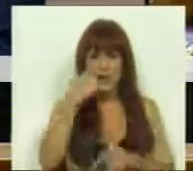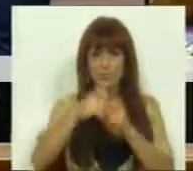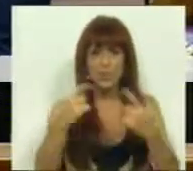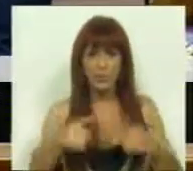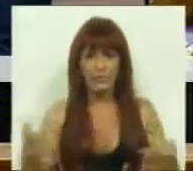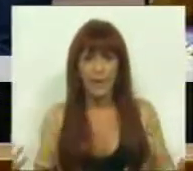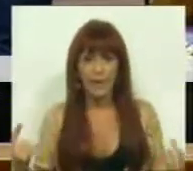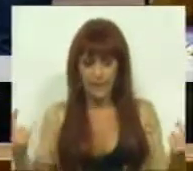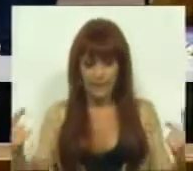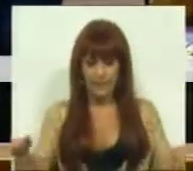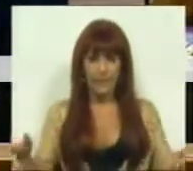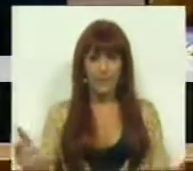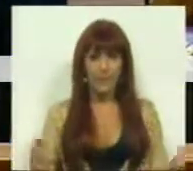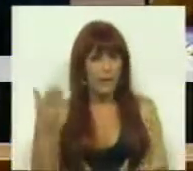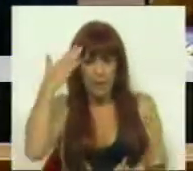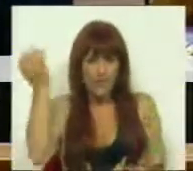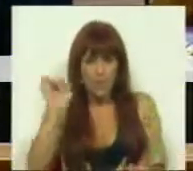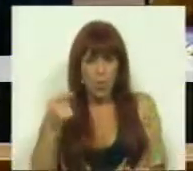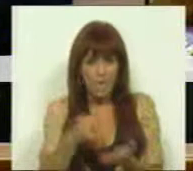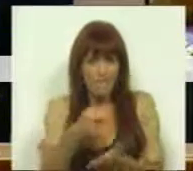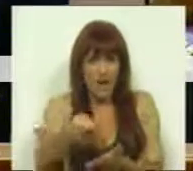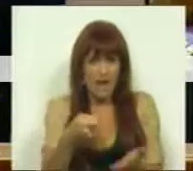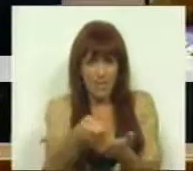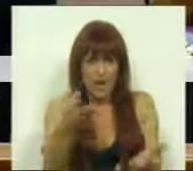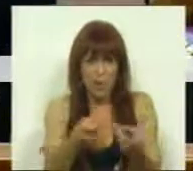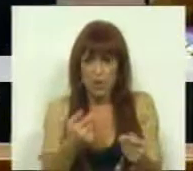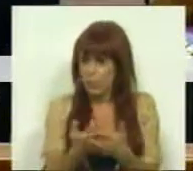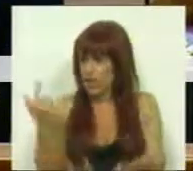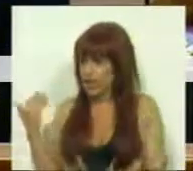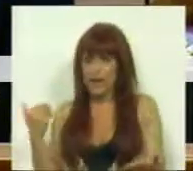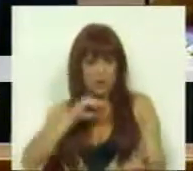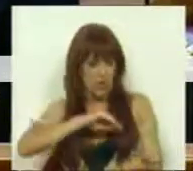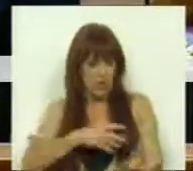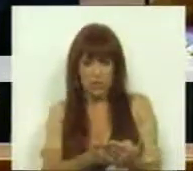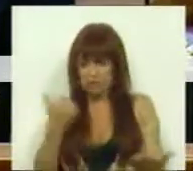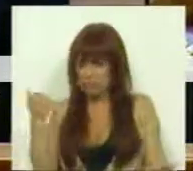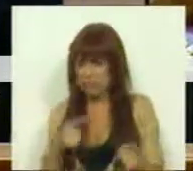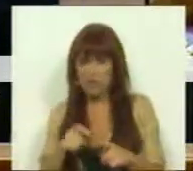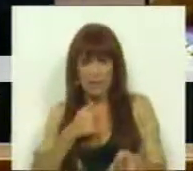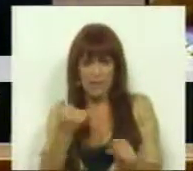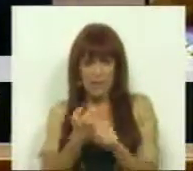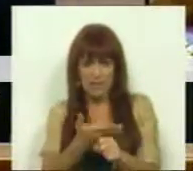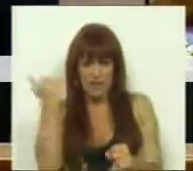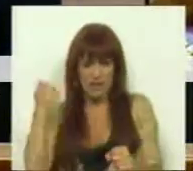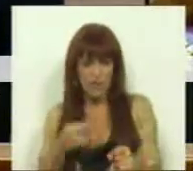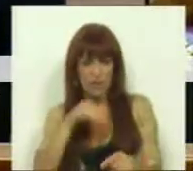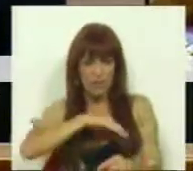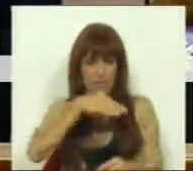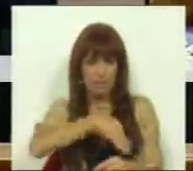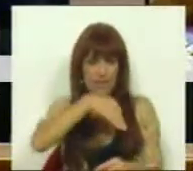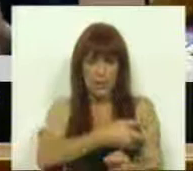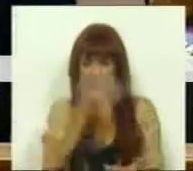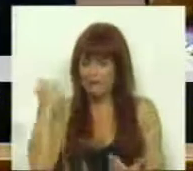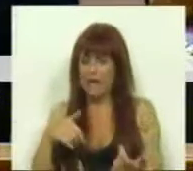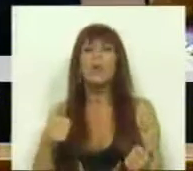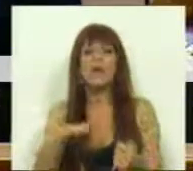pessoas que estão sem capacidade de pagar essas contas porque lhes foi retirado salário, porque lhes foi retirado emprego, porque lhes foi retirado pensão. É